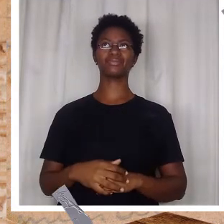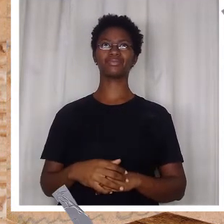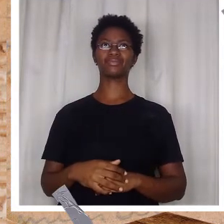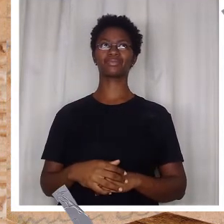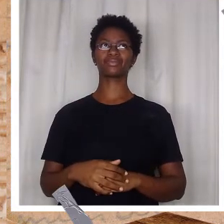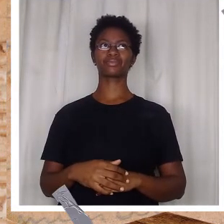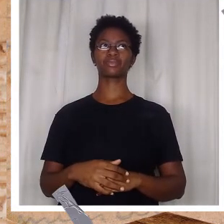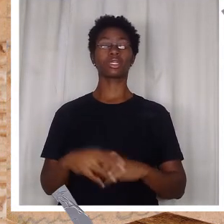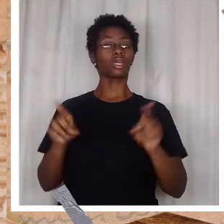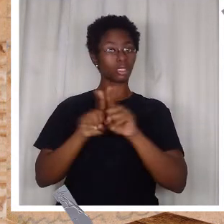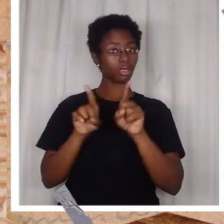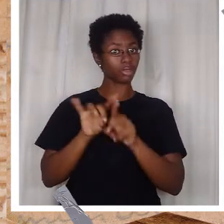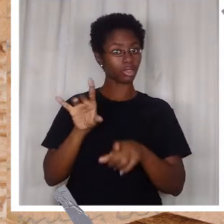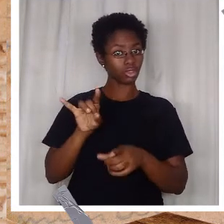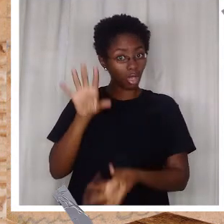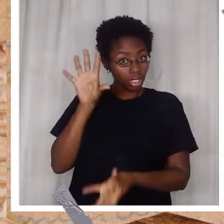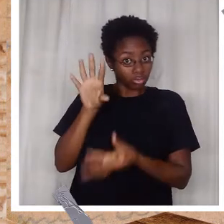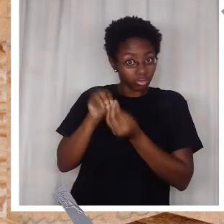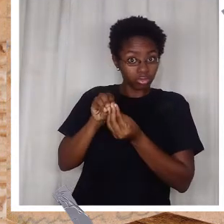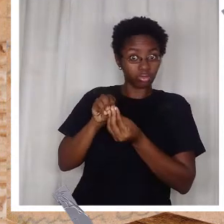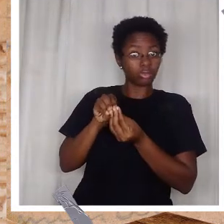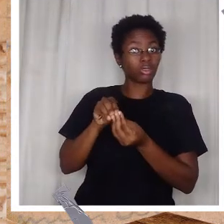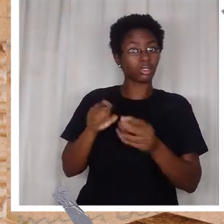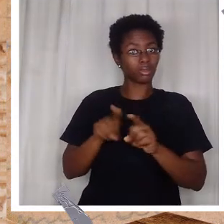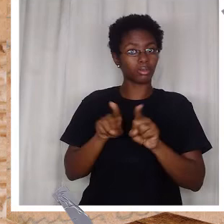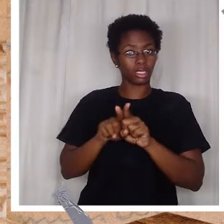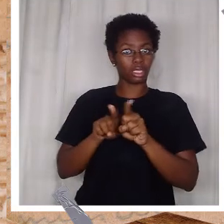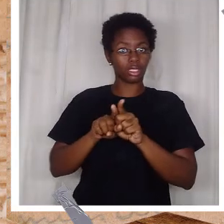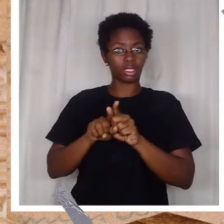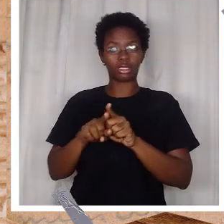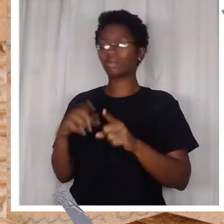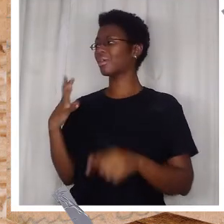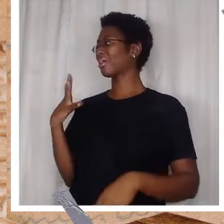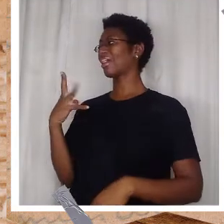E também, só para fechar, isso, falar de Carolina eu me sinto quase